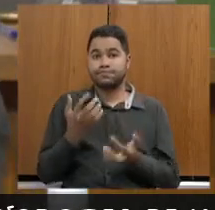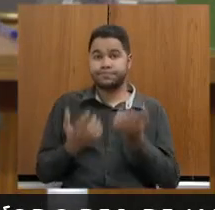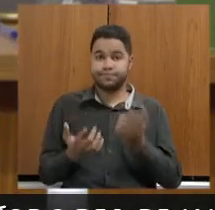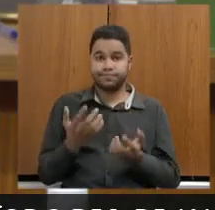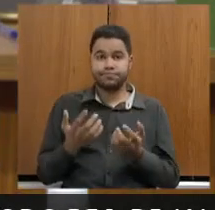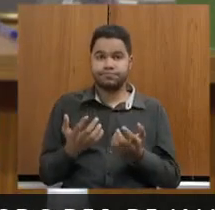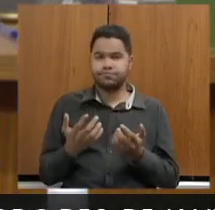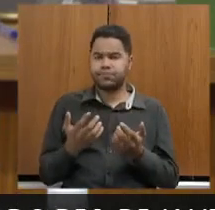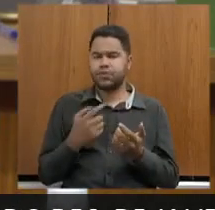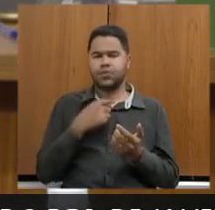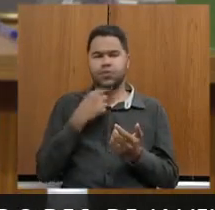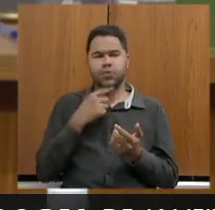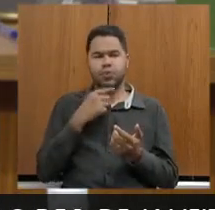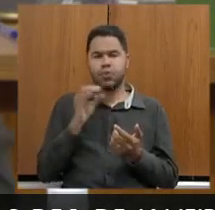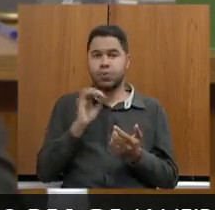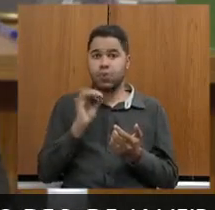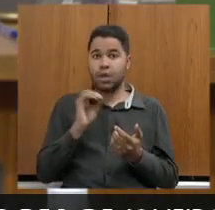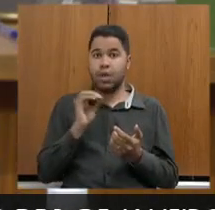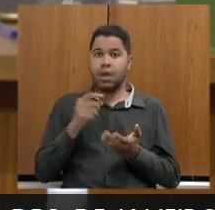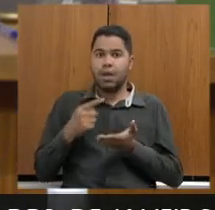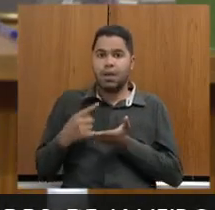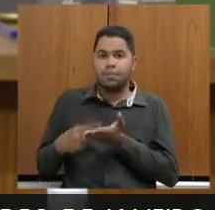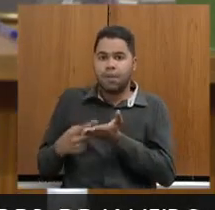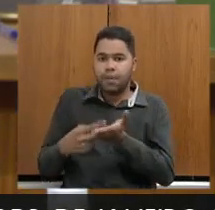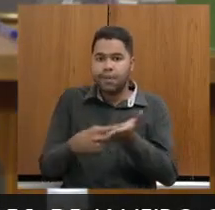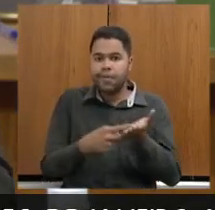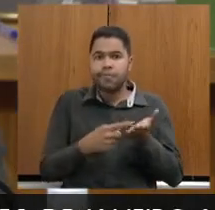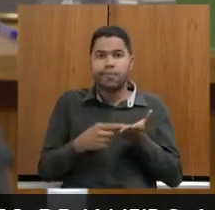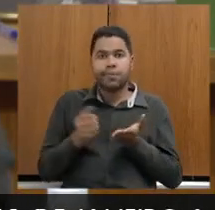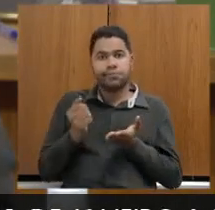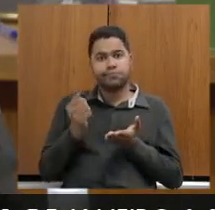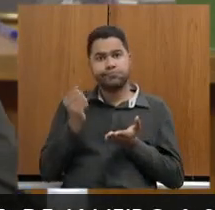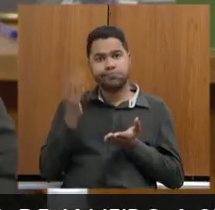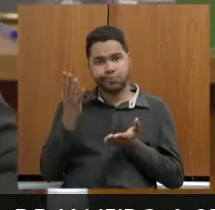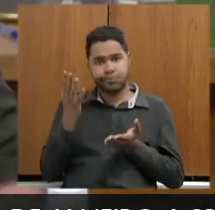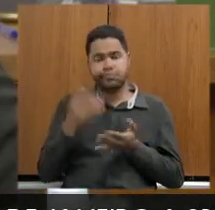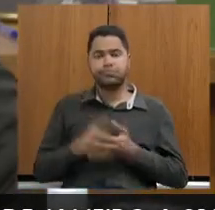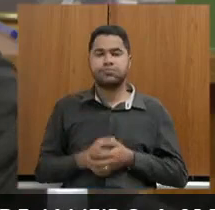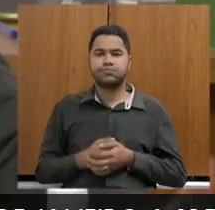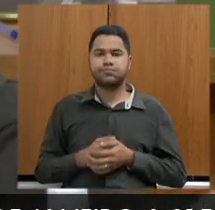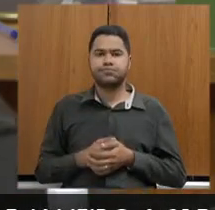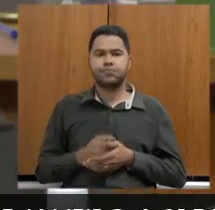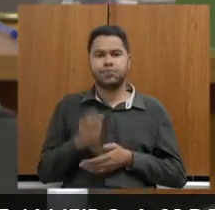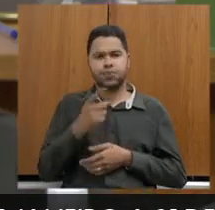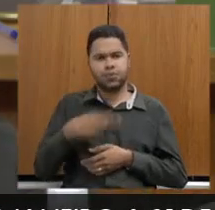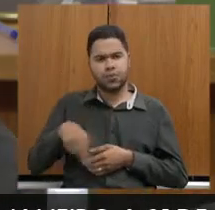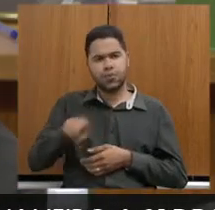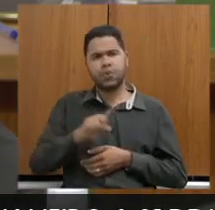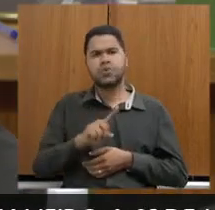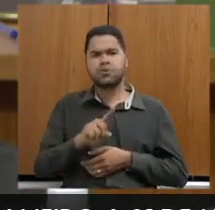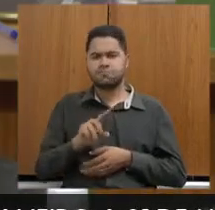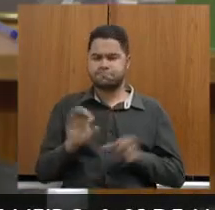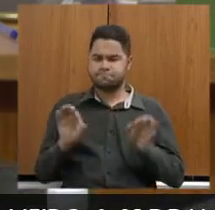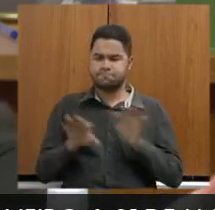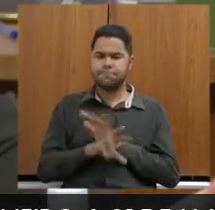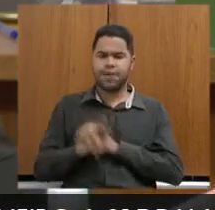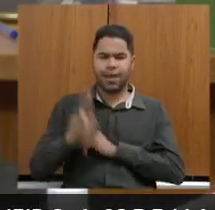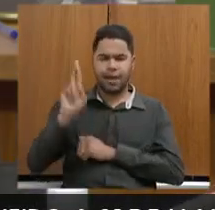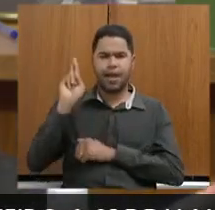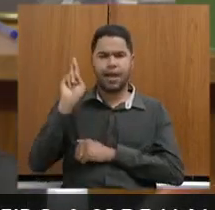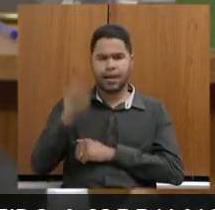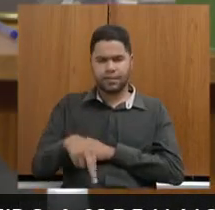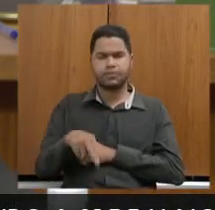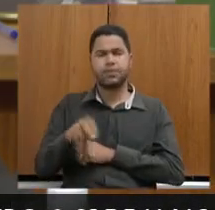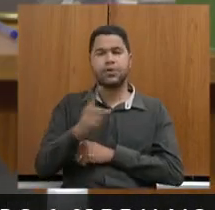não tenha dúvida de que esta é uma agenda internacional o senhor tem completa razão